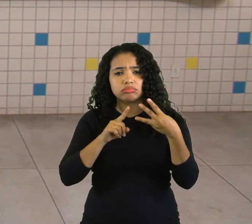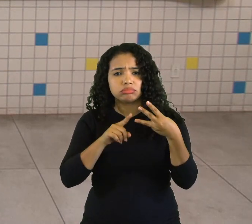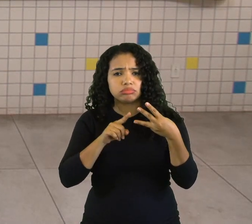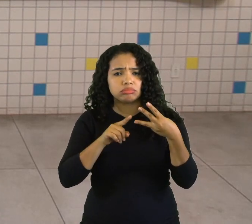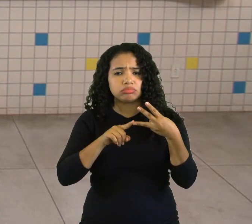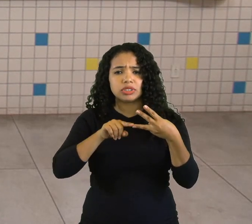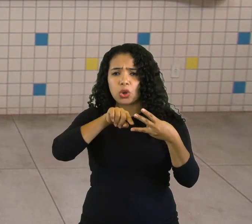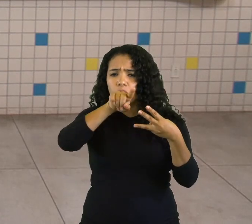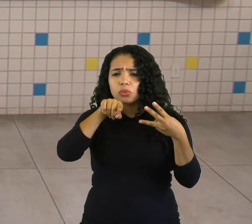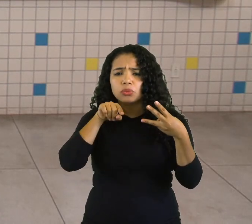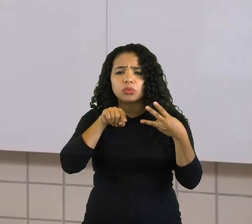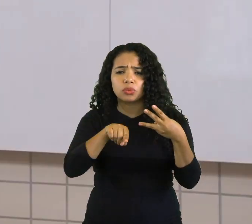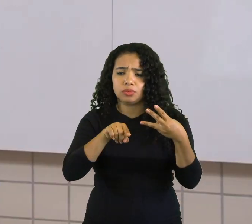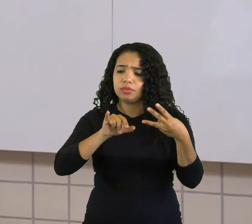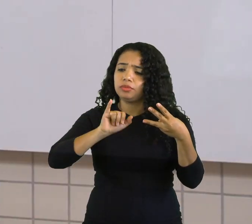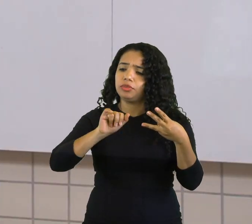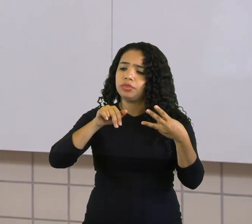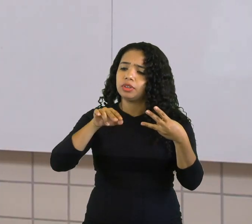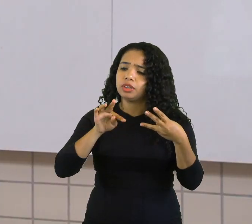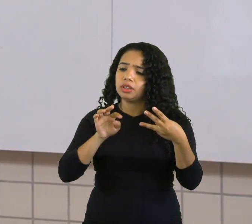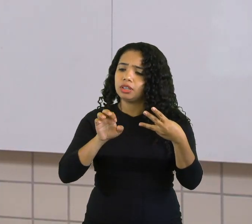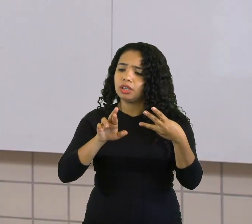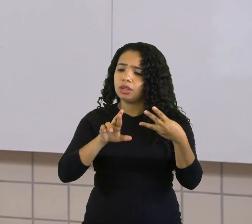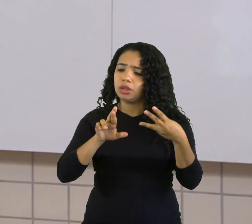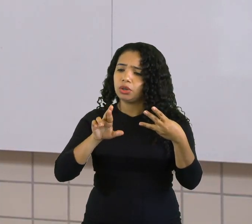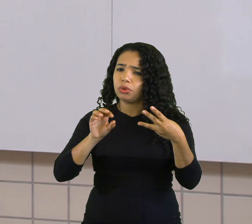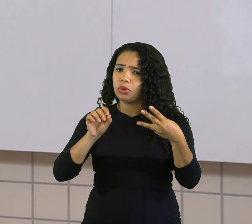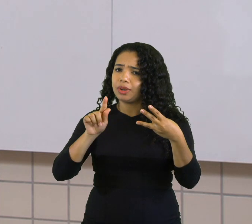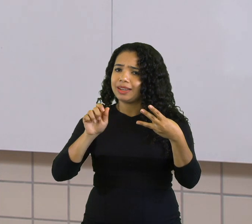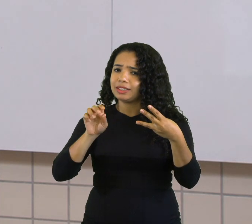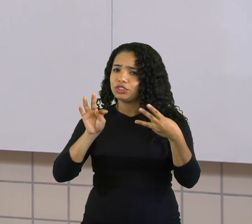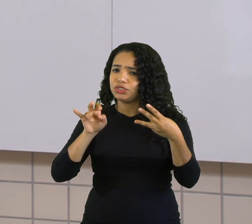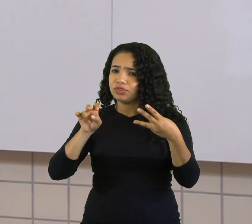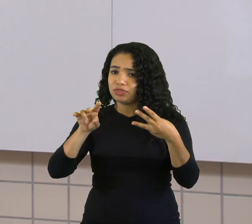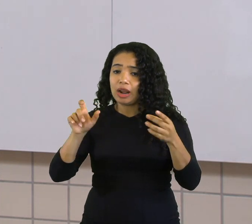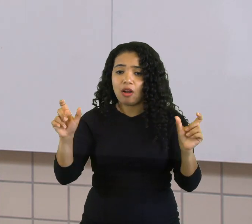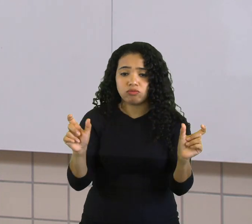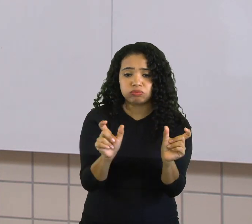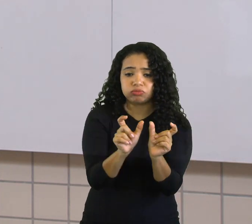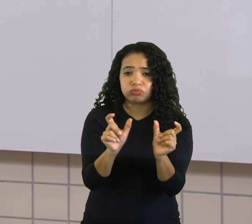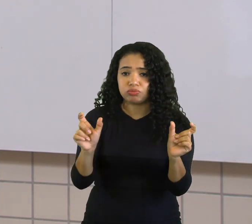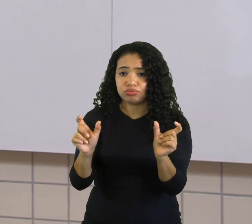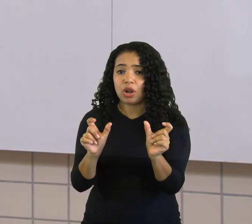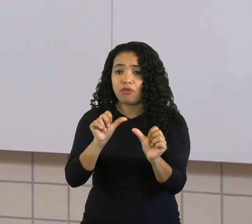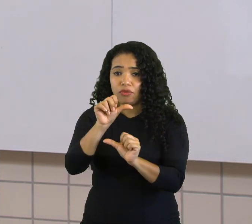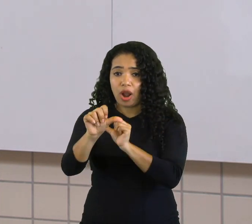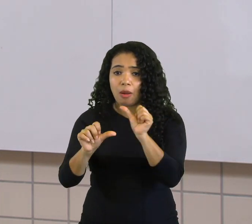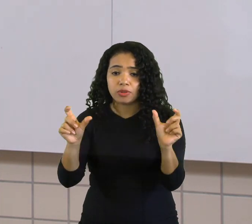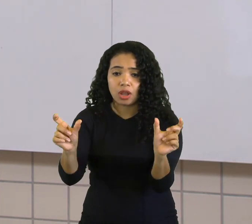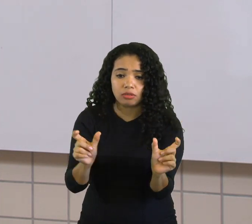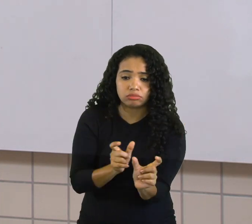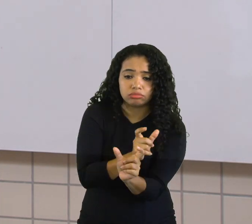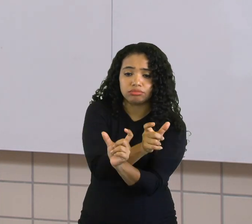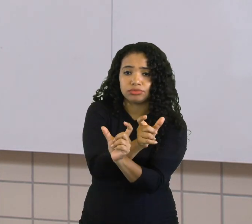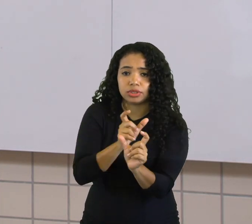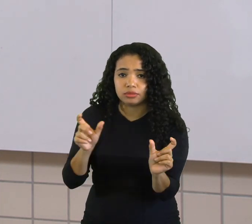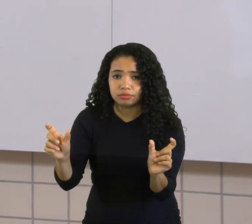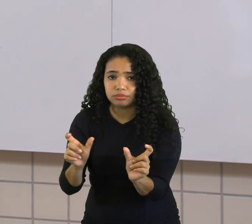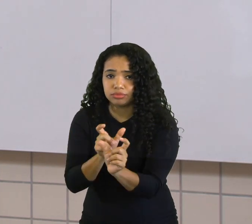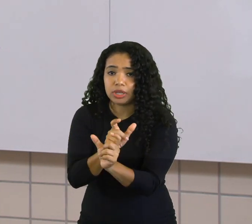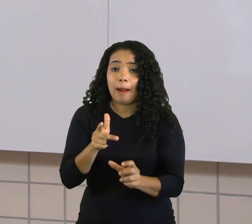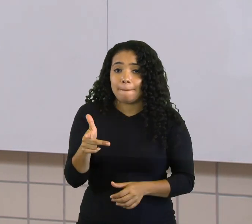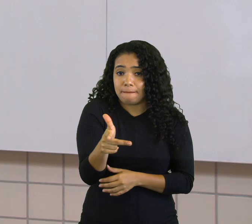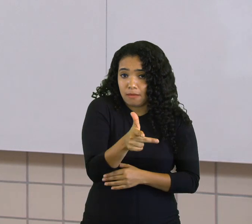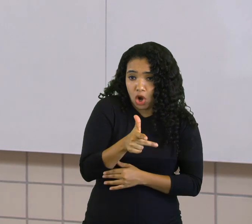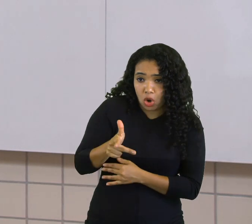forma interrogativa, você só vai mudar a ordem. Ao invés de ser pronome, que o pronome é o mesmo sujeito, que